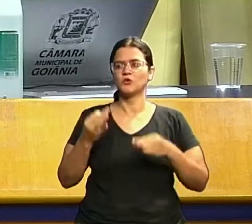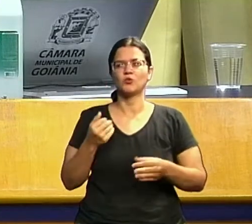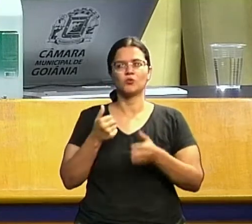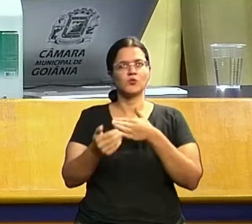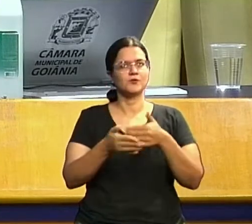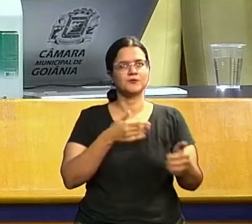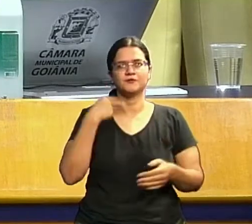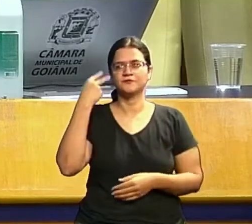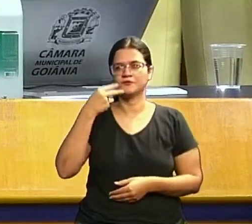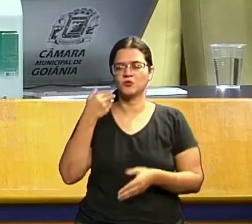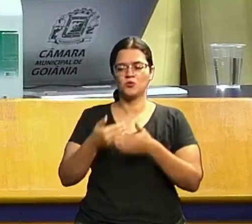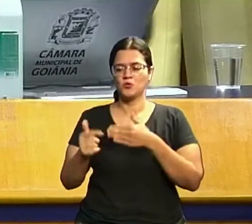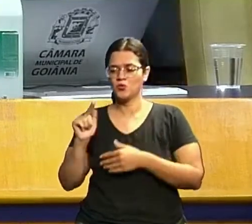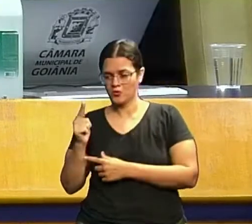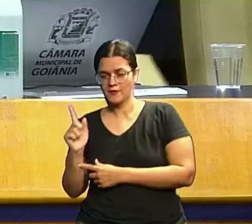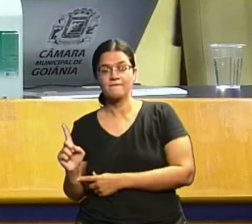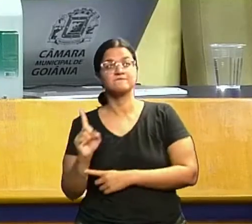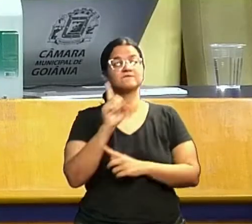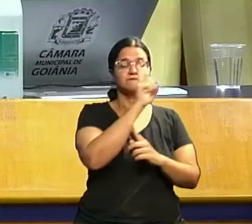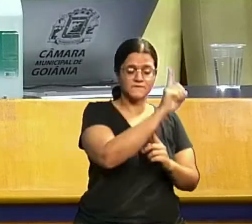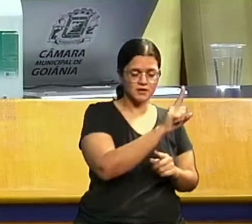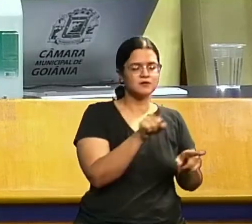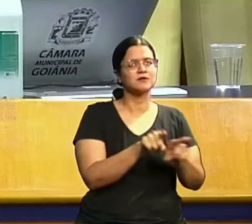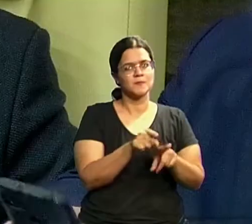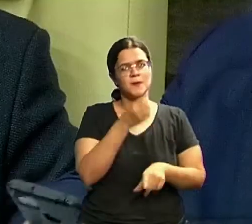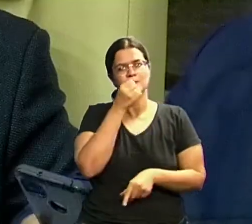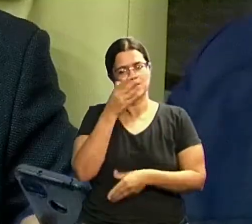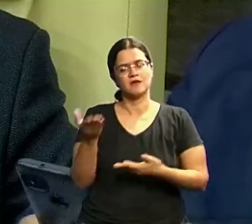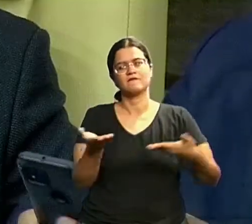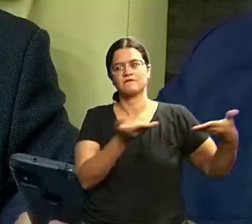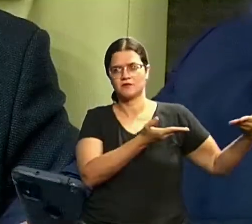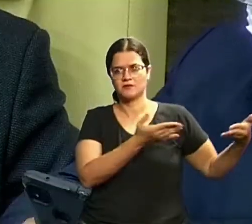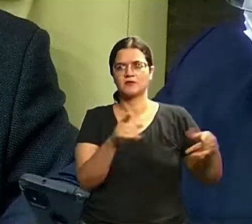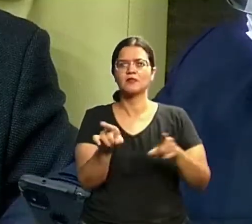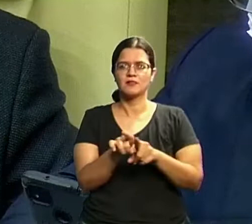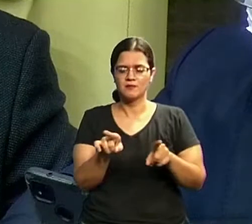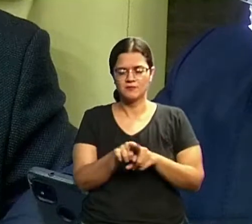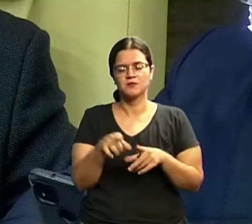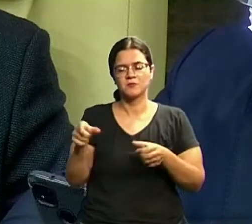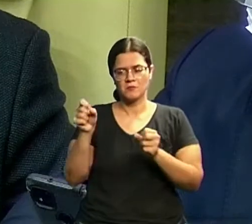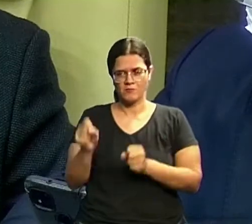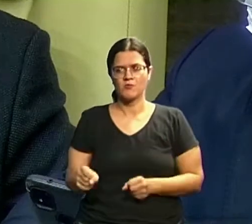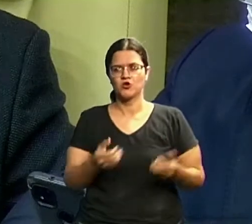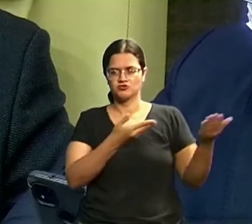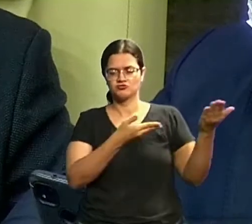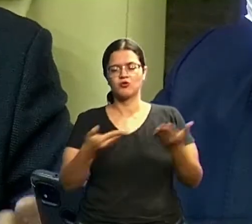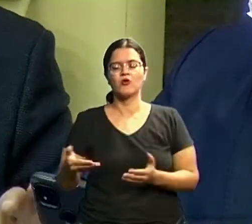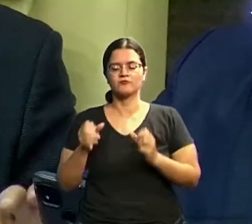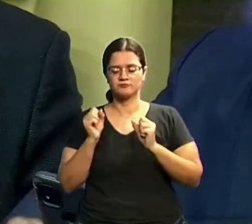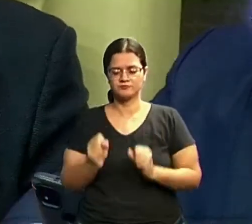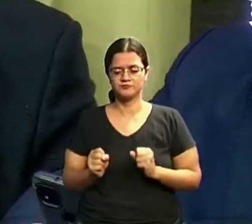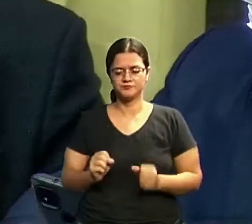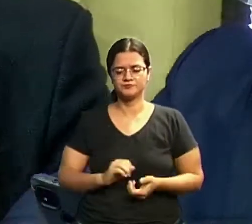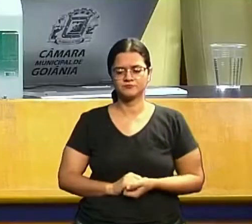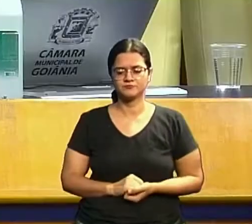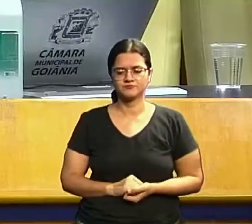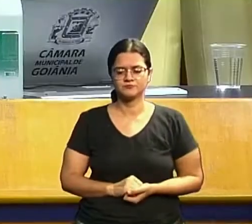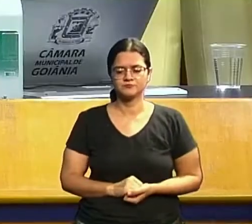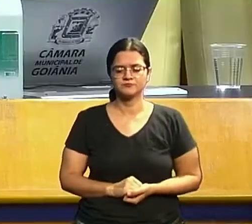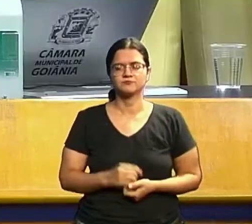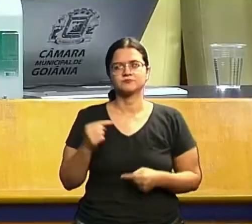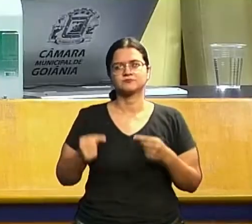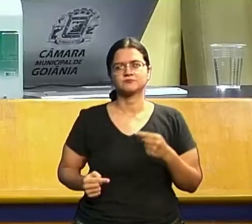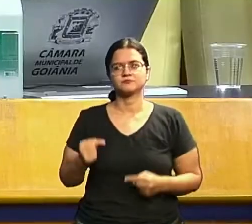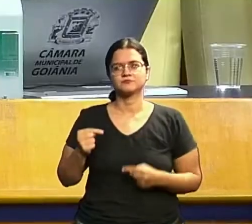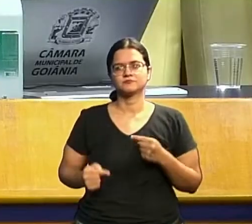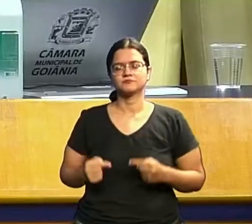qualquer vereador de Goiânia que for até lá também será muito bem recebido. Vossa Excelência já fica encarregado de fazer o convite. Muito bem.